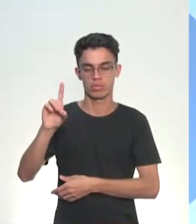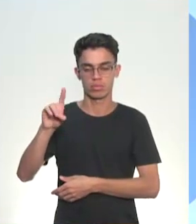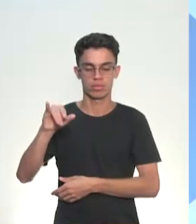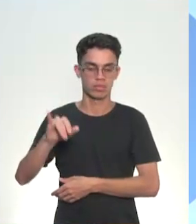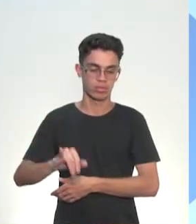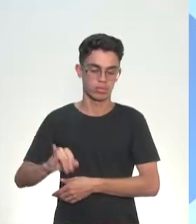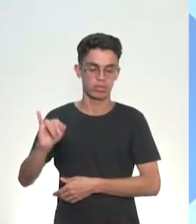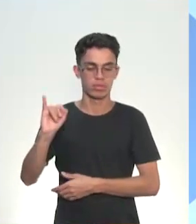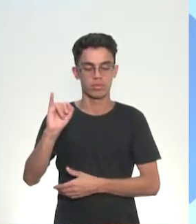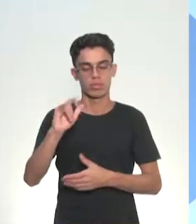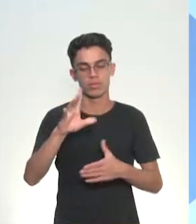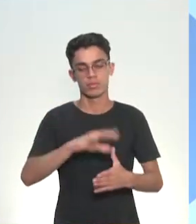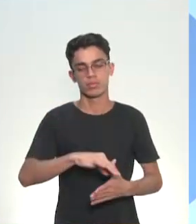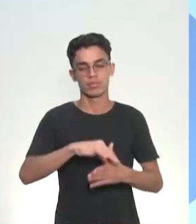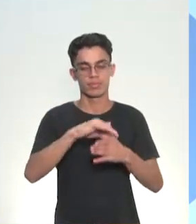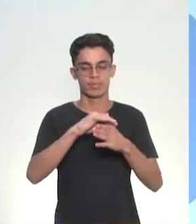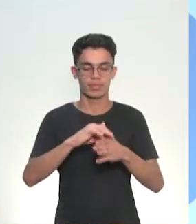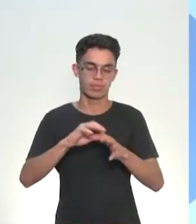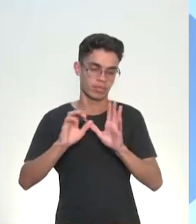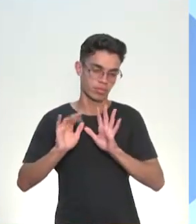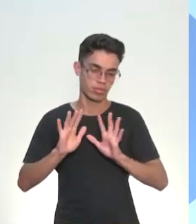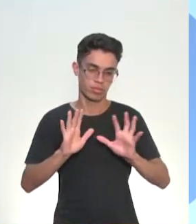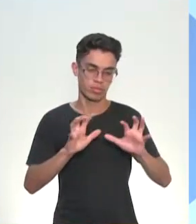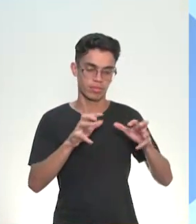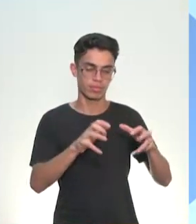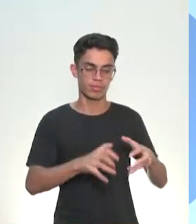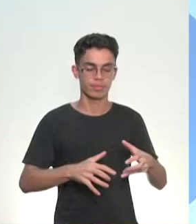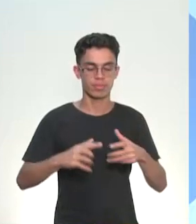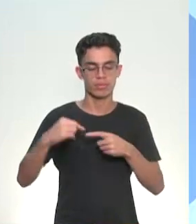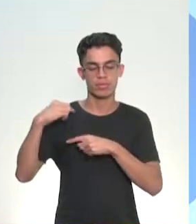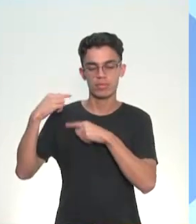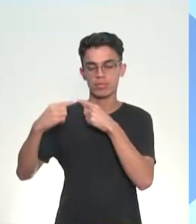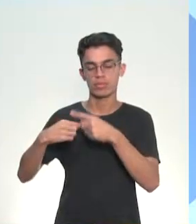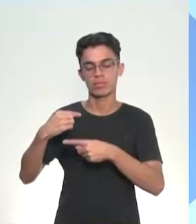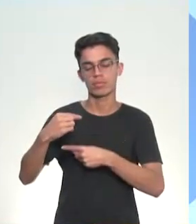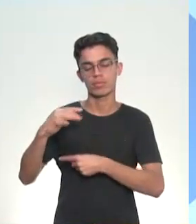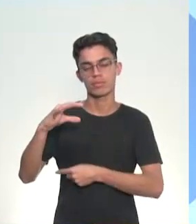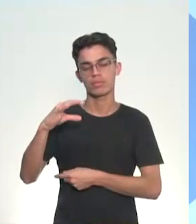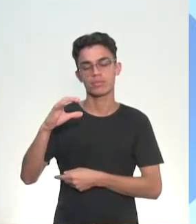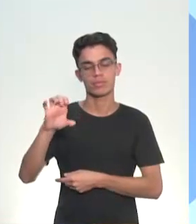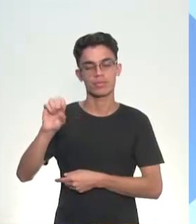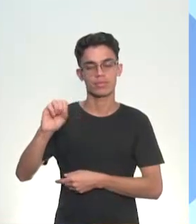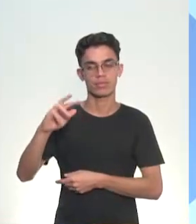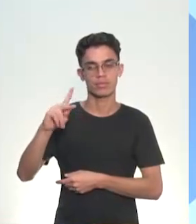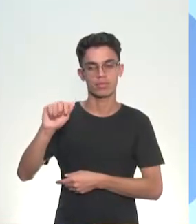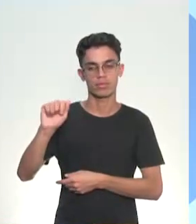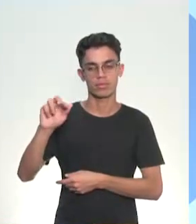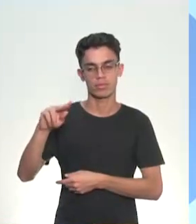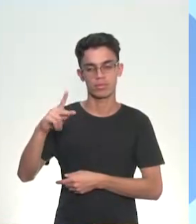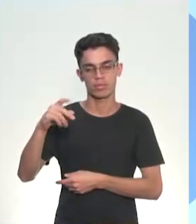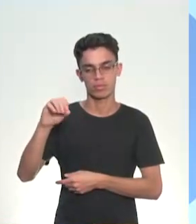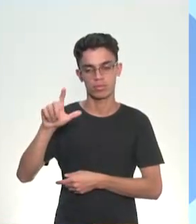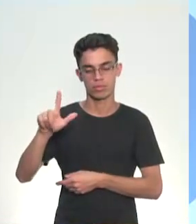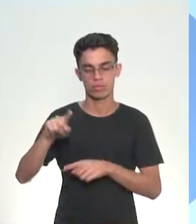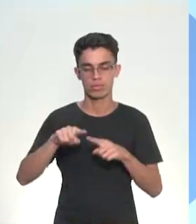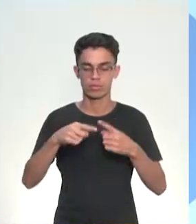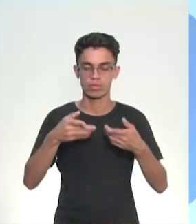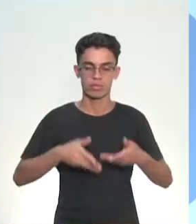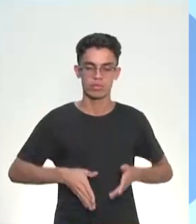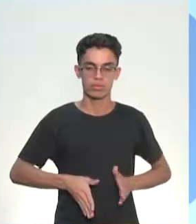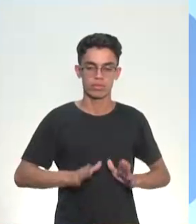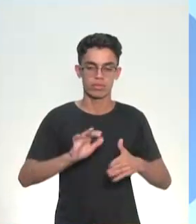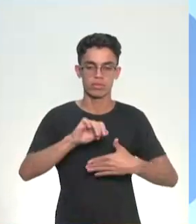pelos colonos descendentes de espanhóis, mas nascidos na América, eles vão começar aí os processos de independência, os